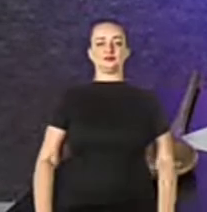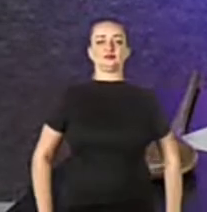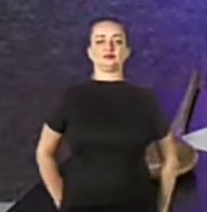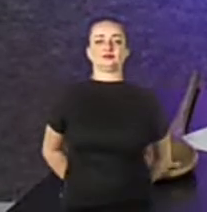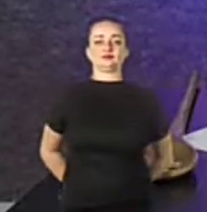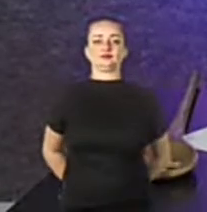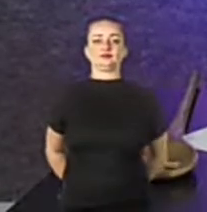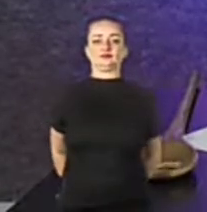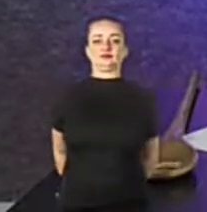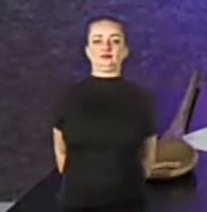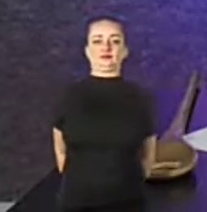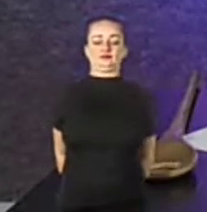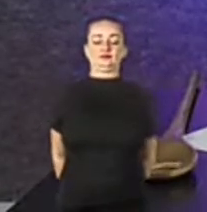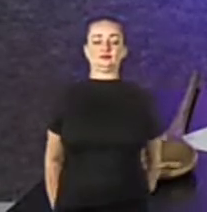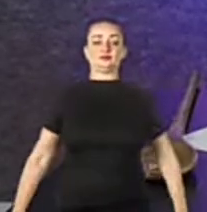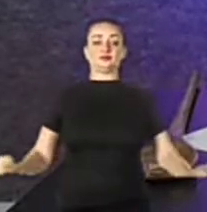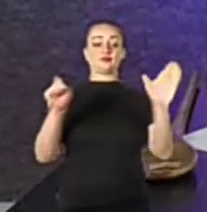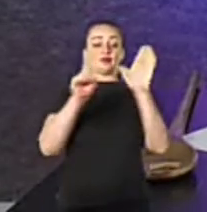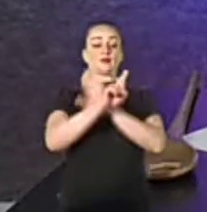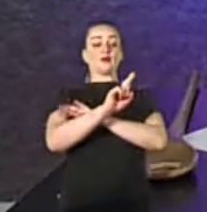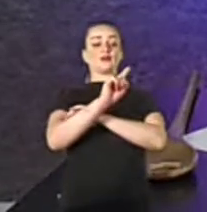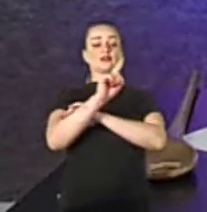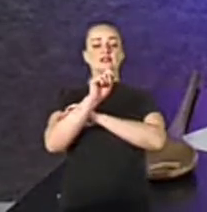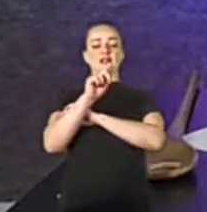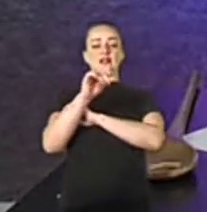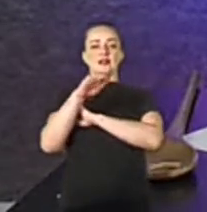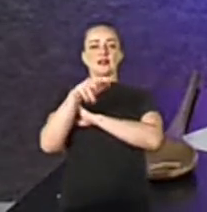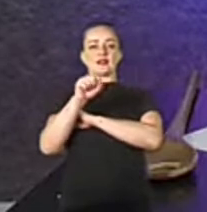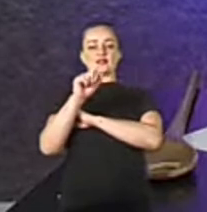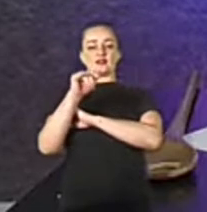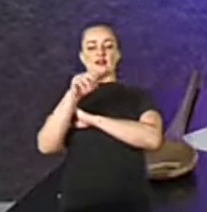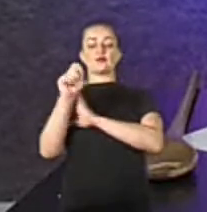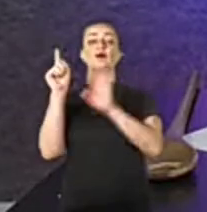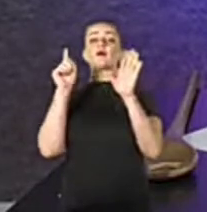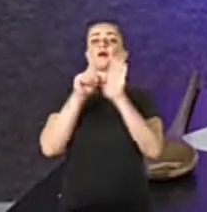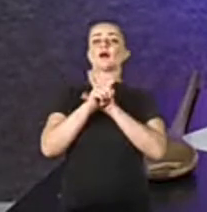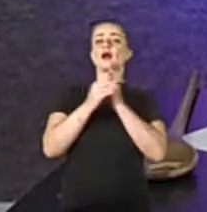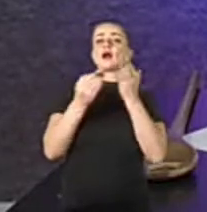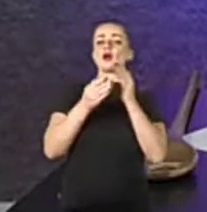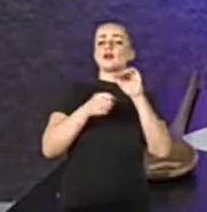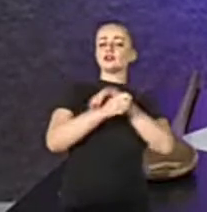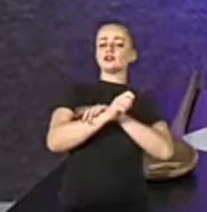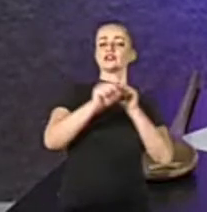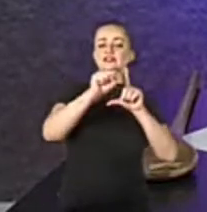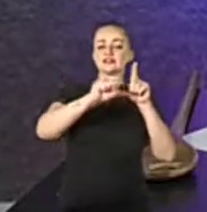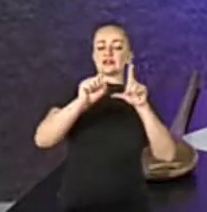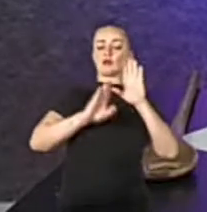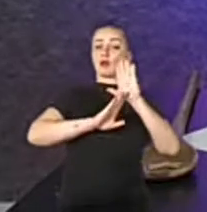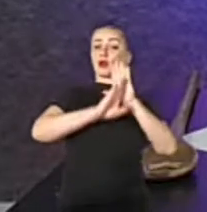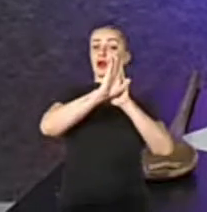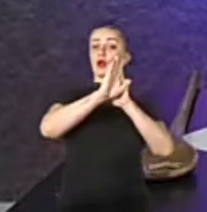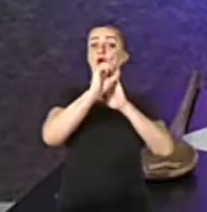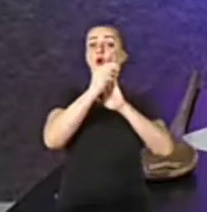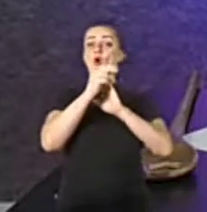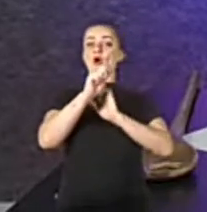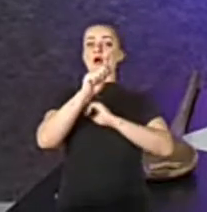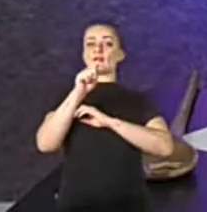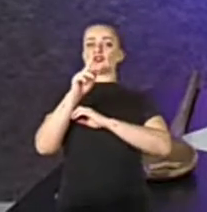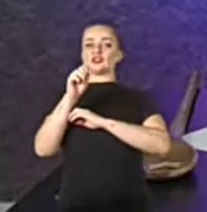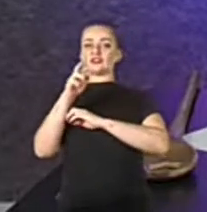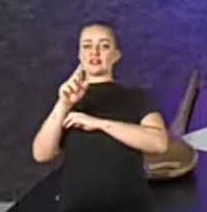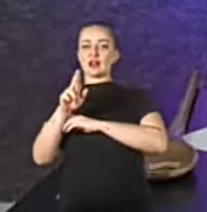e o que fazer pergunta do Zacarias Lima o que fazer investir agora com a SELIC Alta ou amortizar